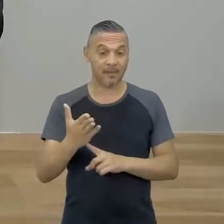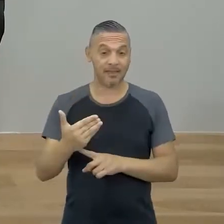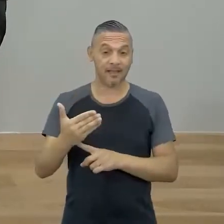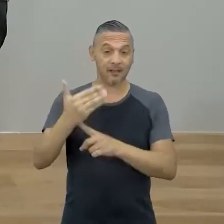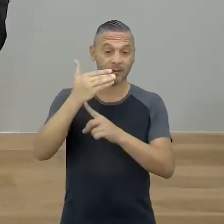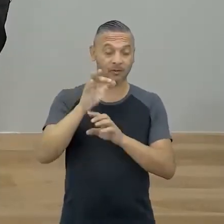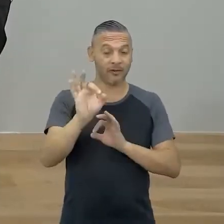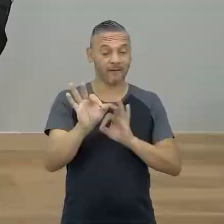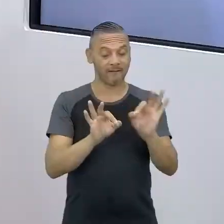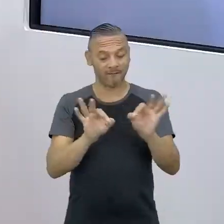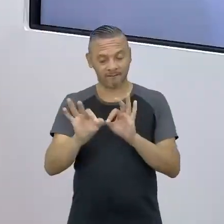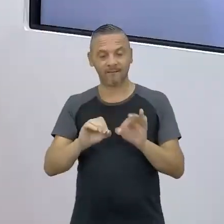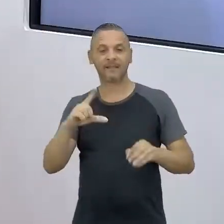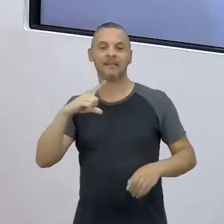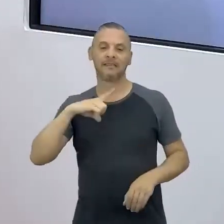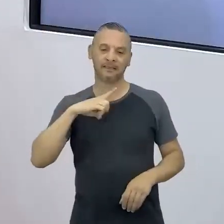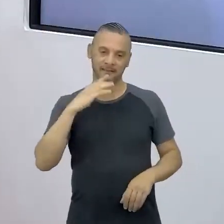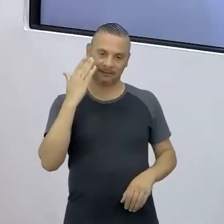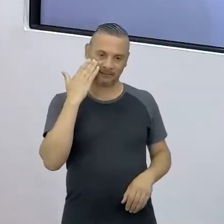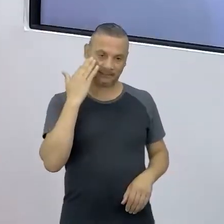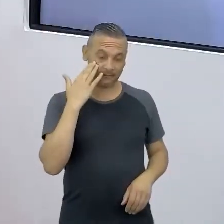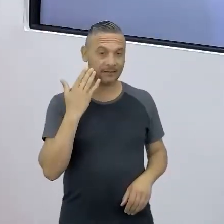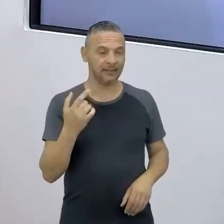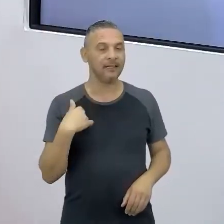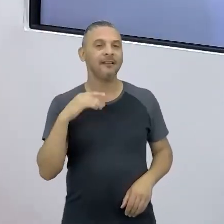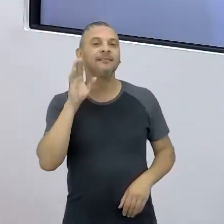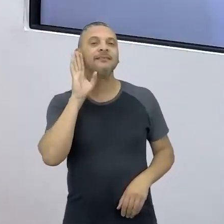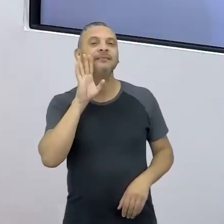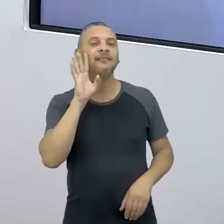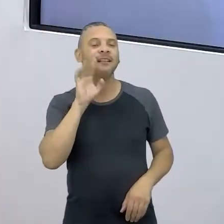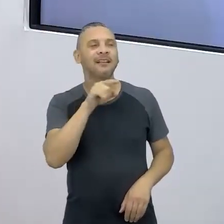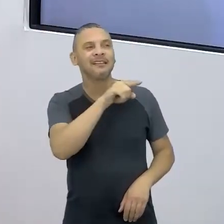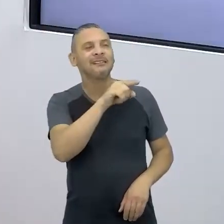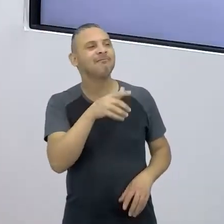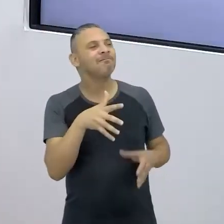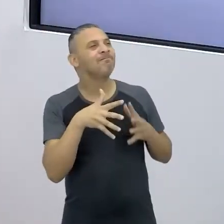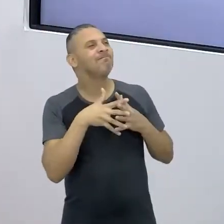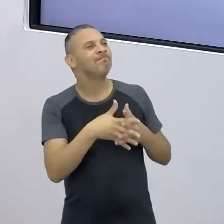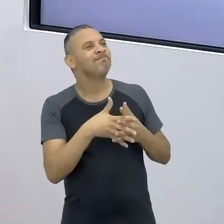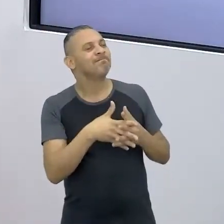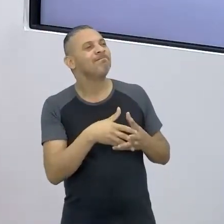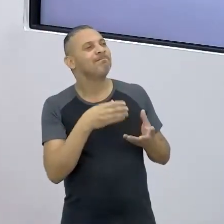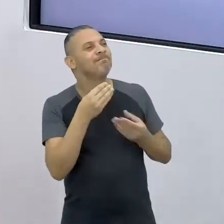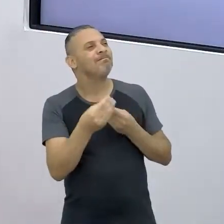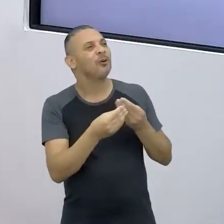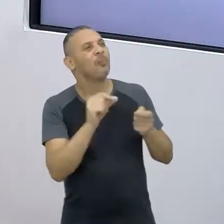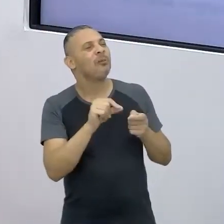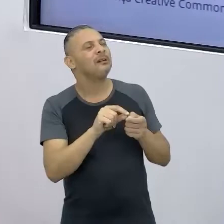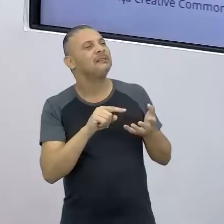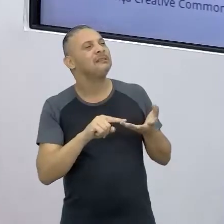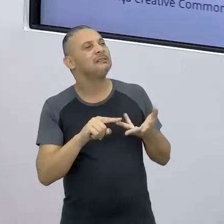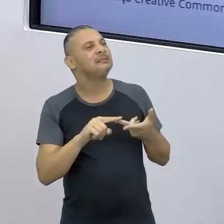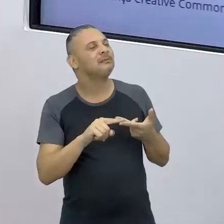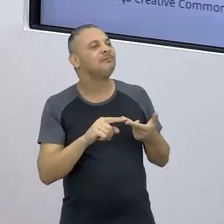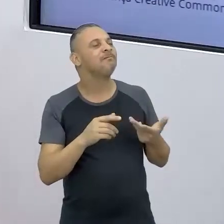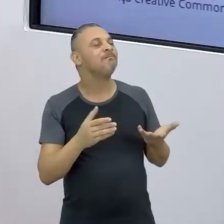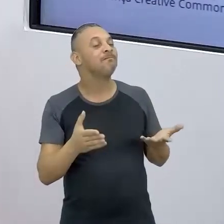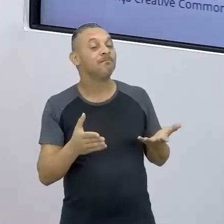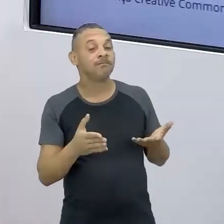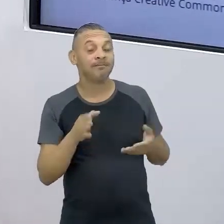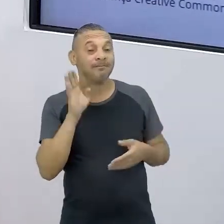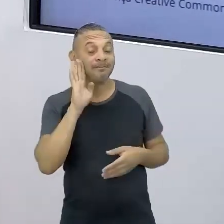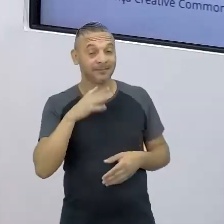imagens. sempre tem alguém que manja sempre das tem. tecnologias. Porque eu achei muito complexo isso, eu não imagino como que faz, mas eu achei muito, como diriam vocês, da